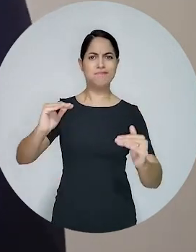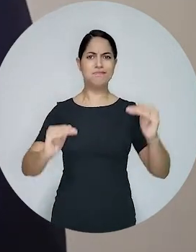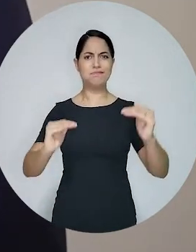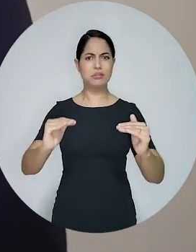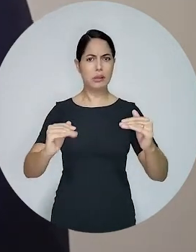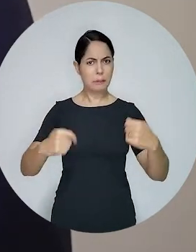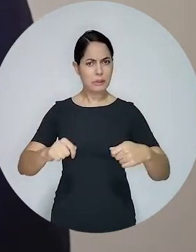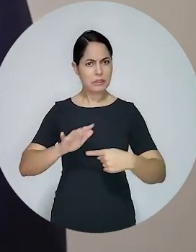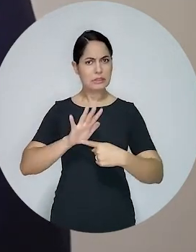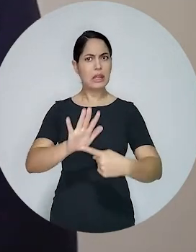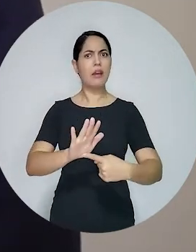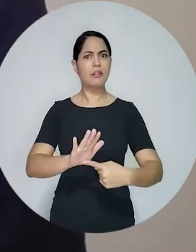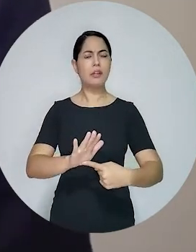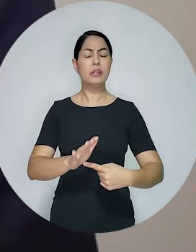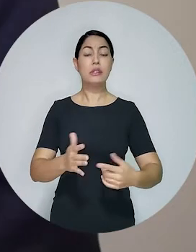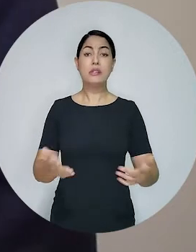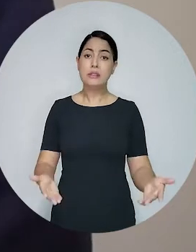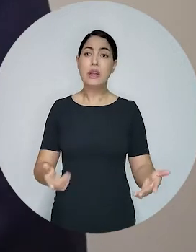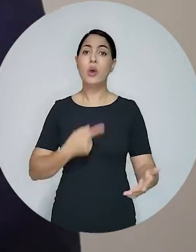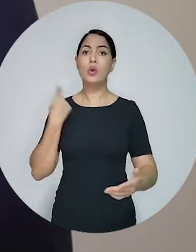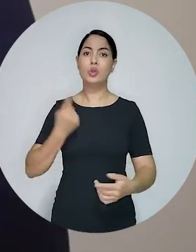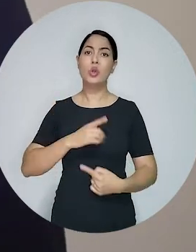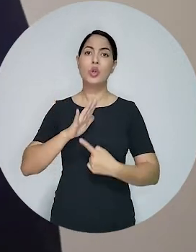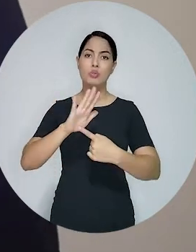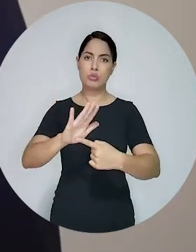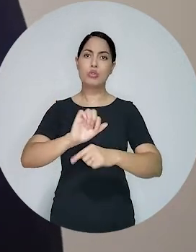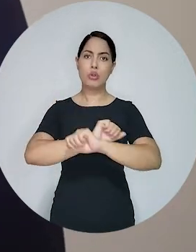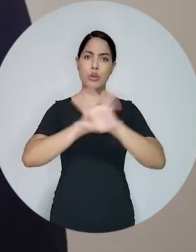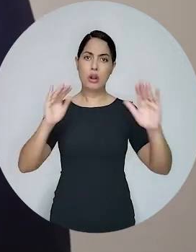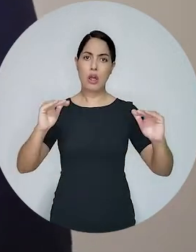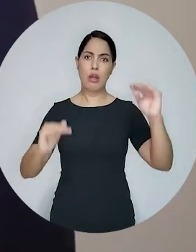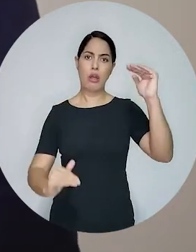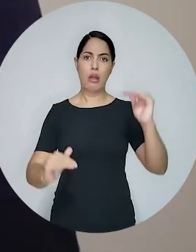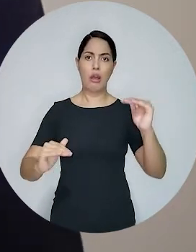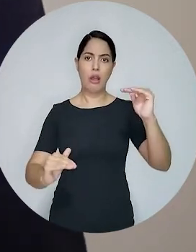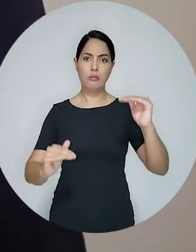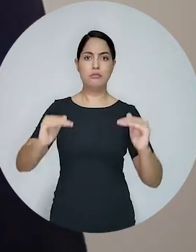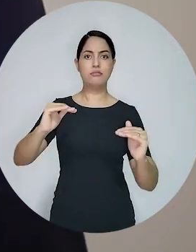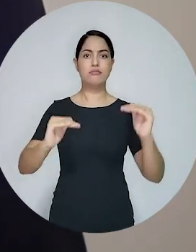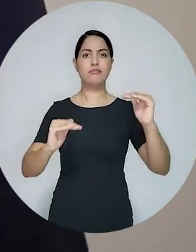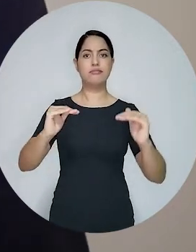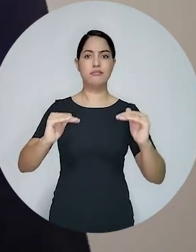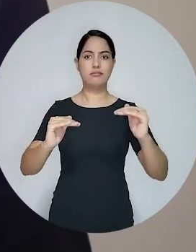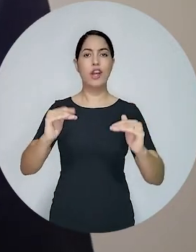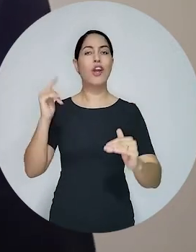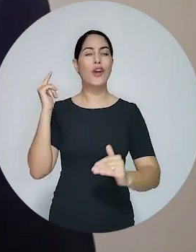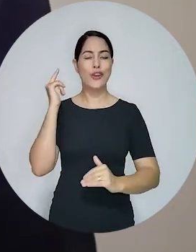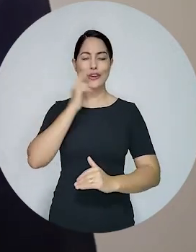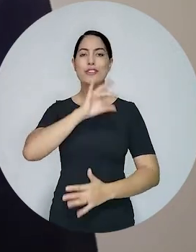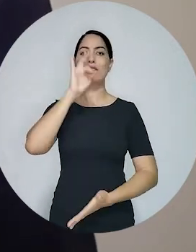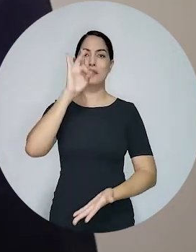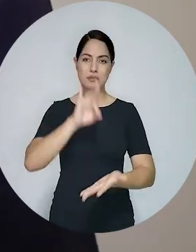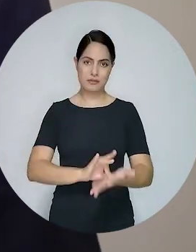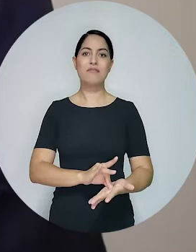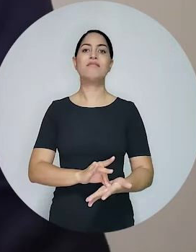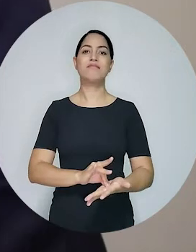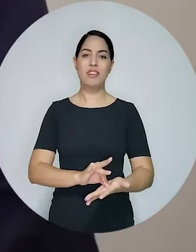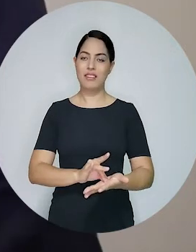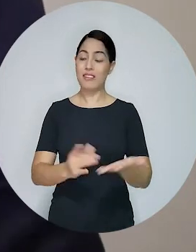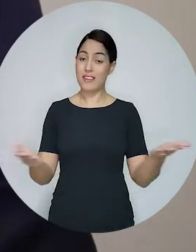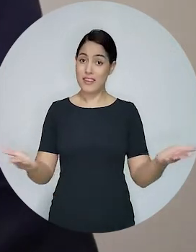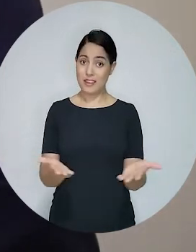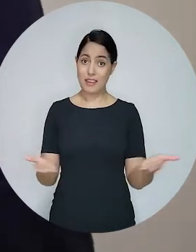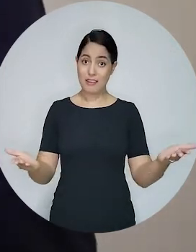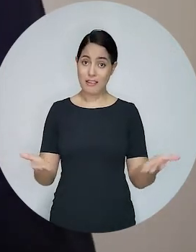armas estava ferida. Quando nós conseguimos demonstrar exatamente isso, nós trouxemos o reequilíbrio da paridade de armas e